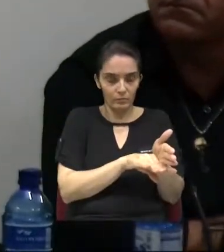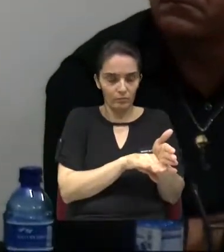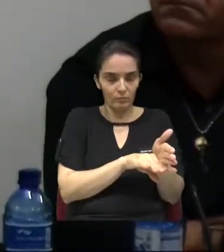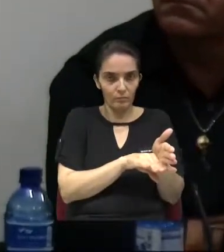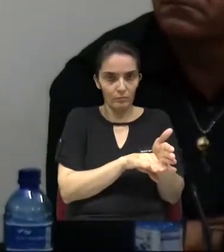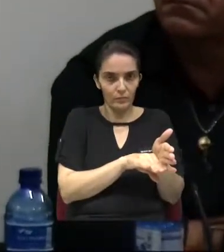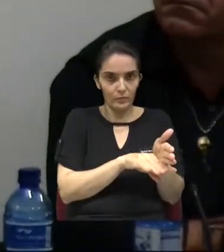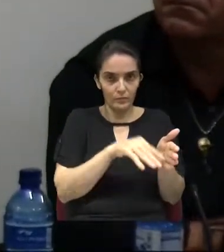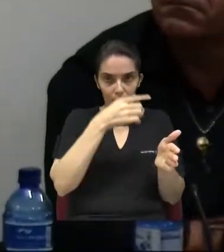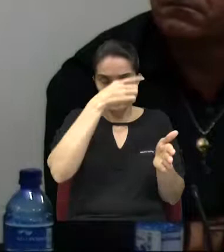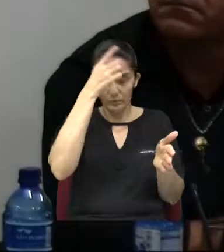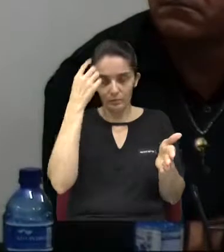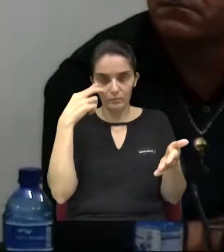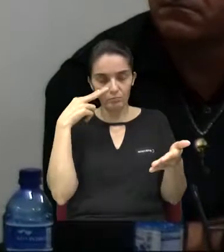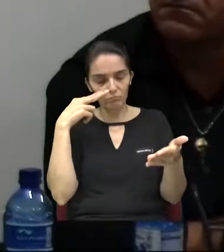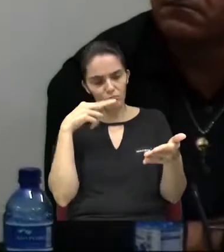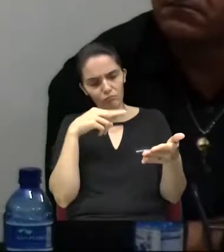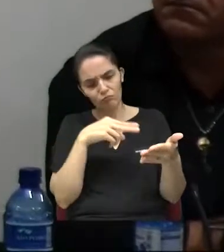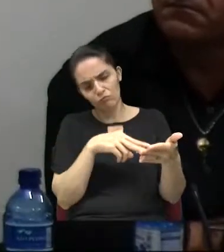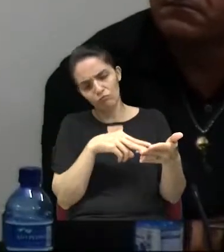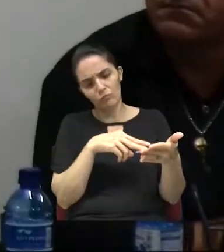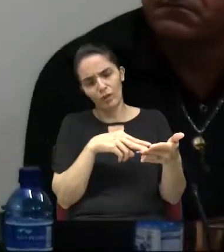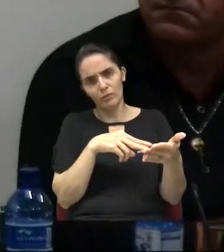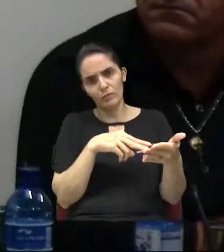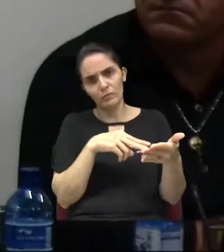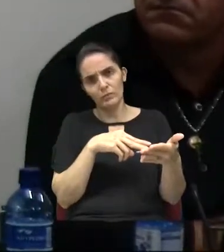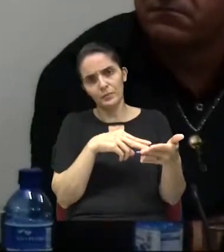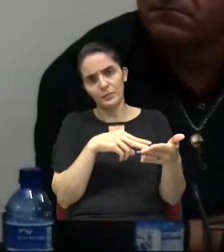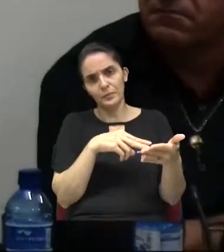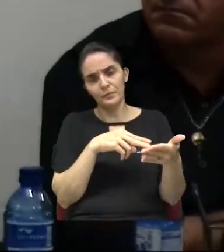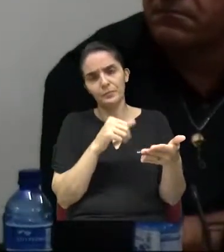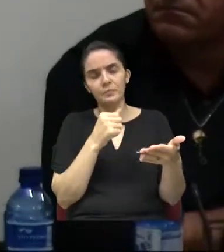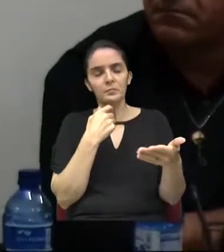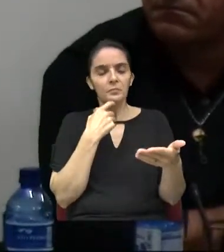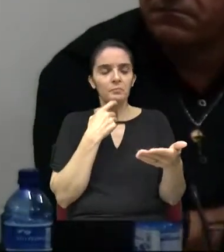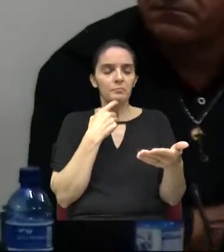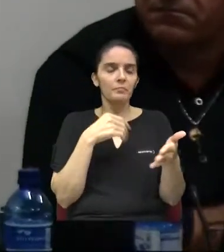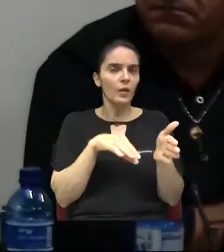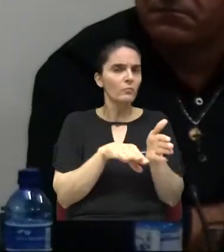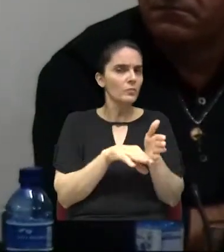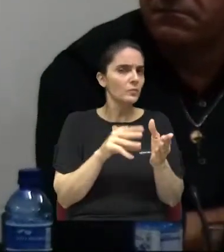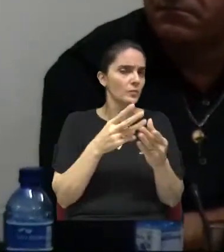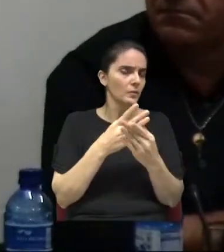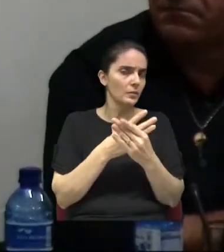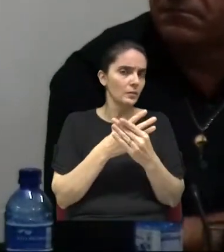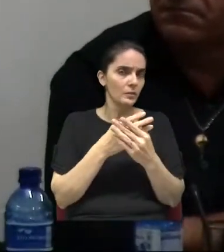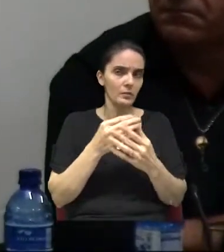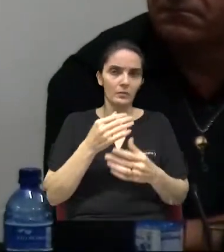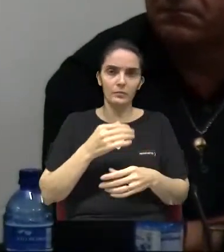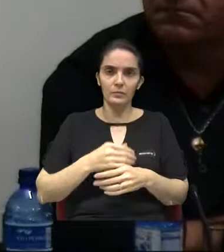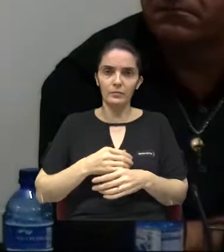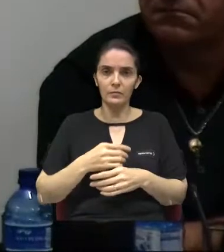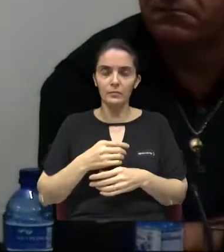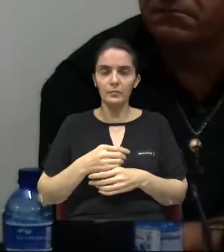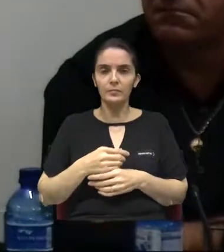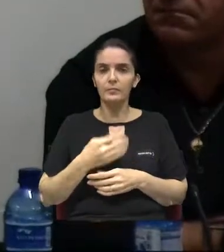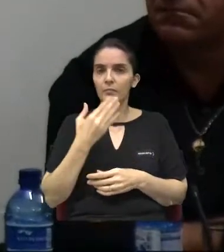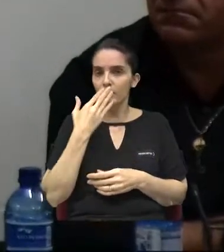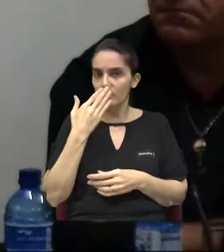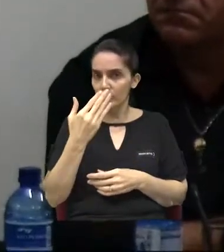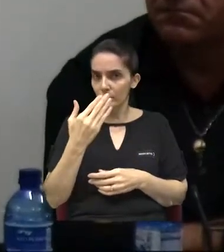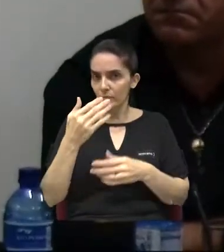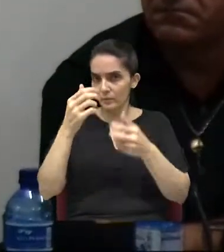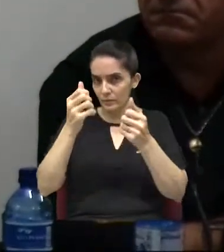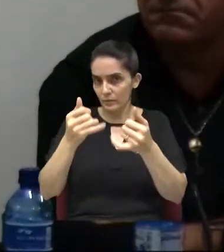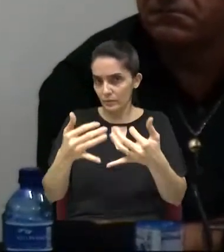do fato, da denúncia, quando chegou aqui na Câmara, pedindo esclarecimentos,